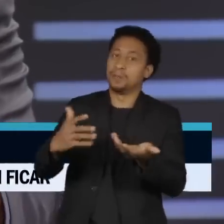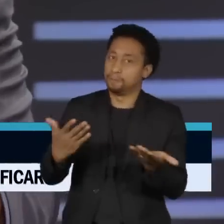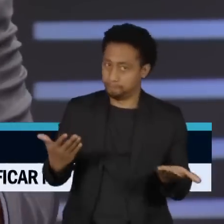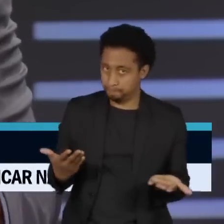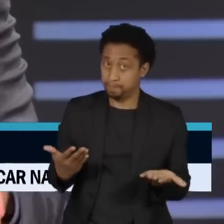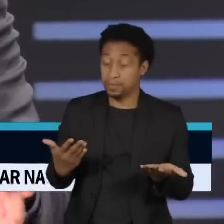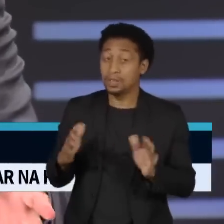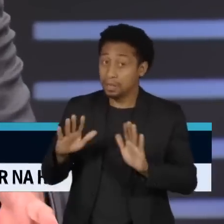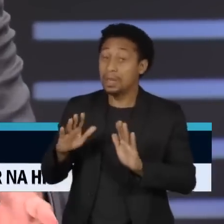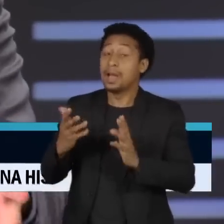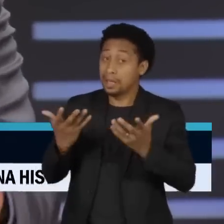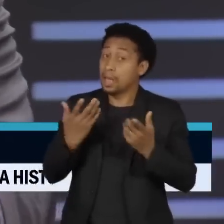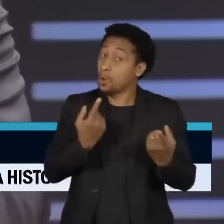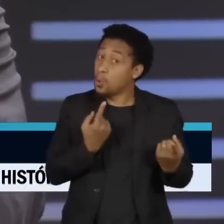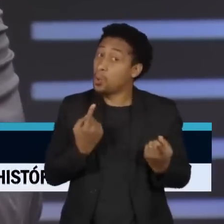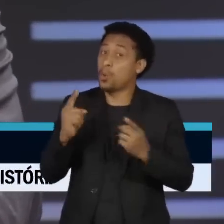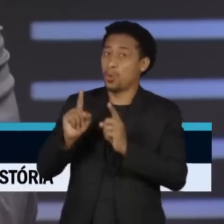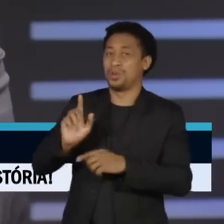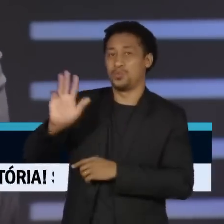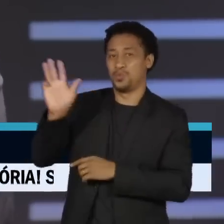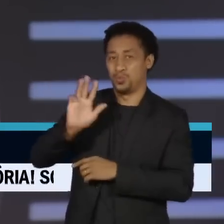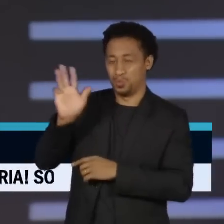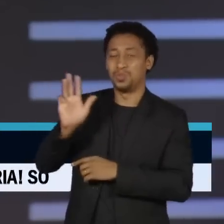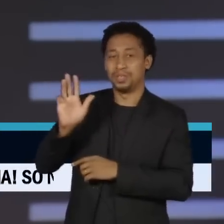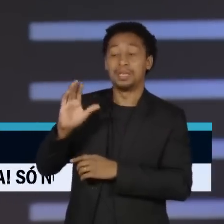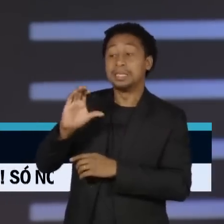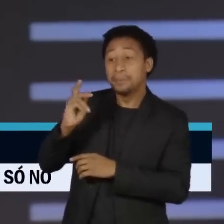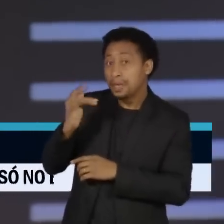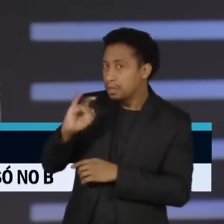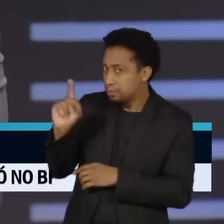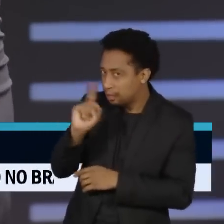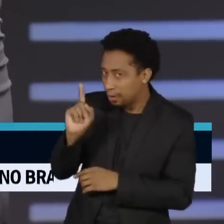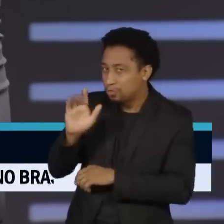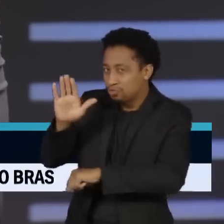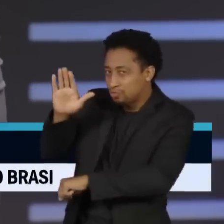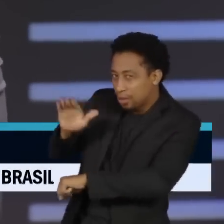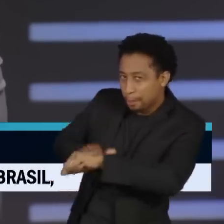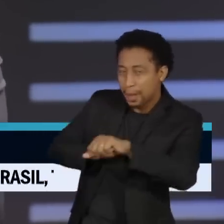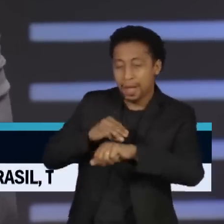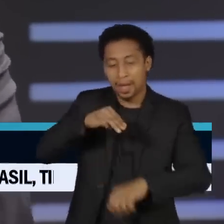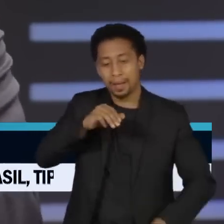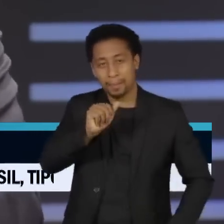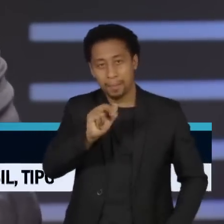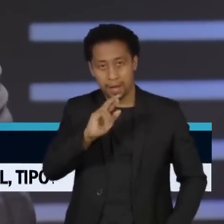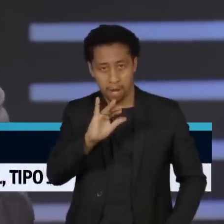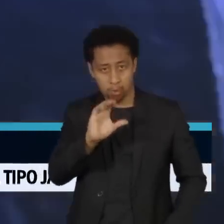Não uma CPI, mas querem levar Marcos Duval para o Conselho de Ética para ele poder se explicar.